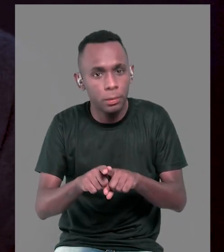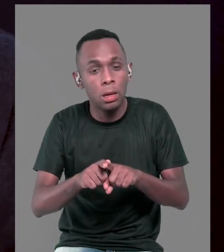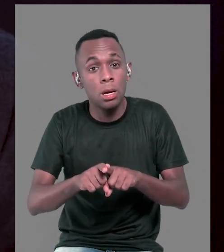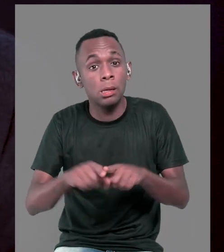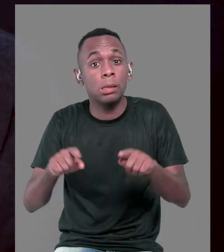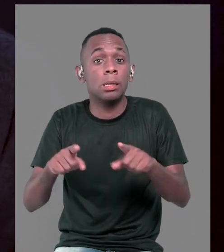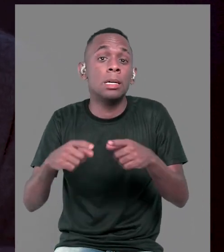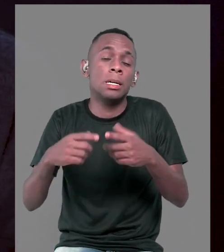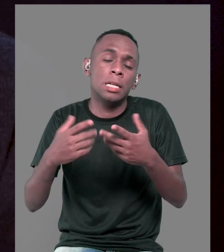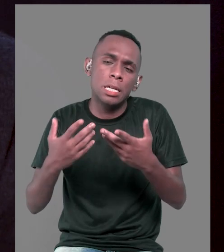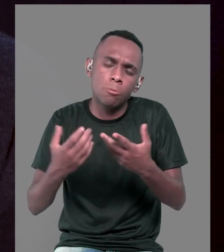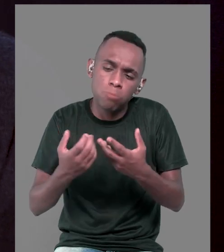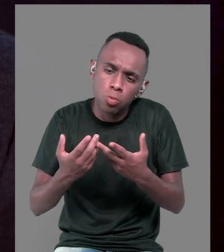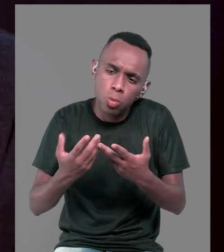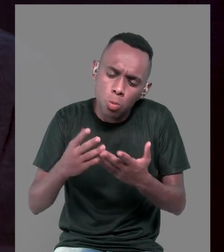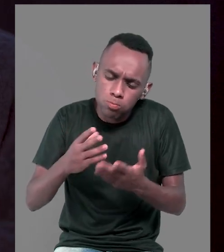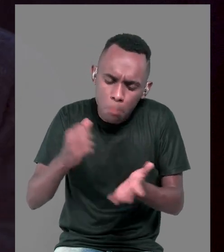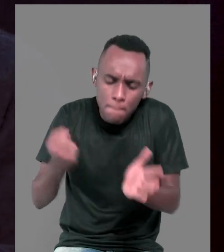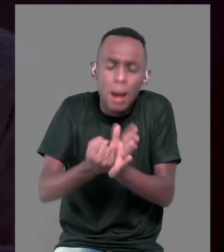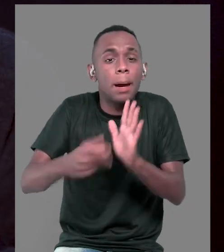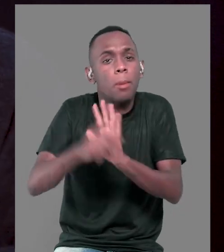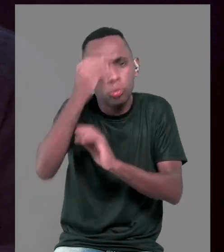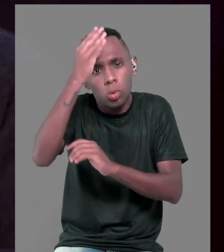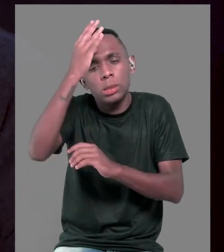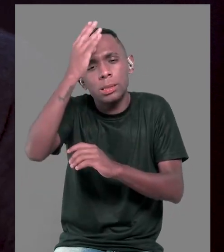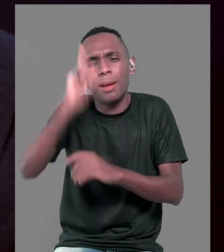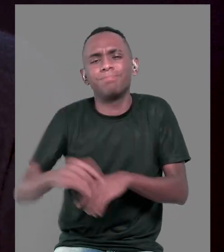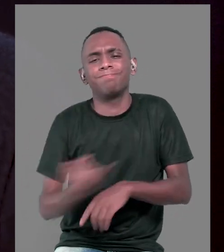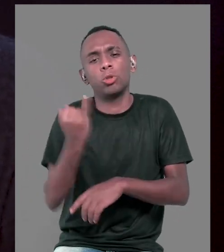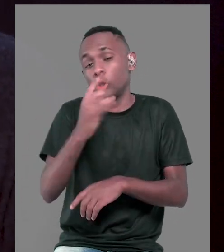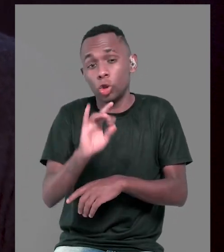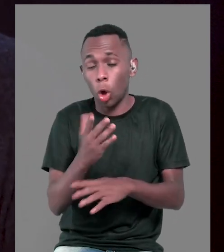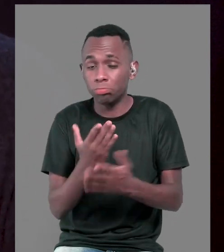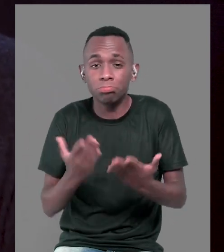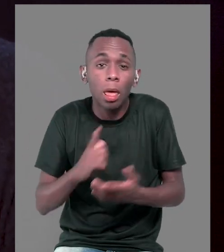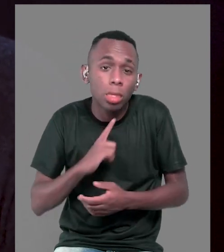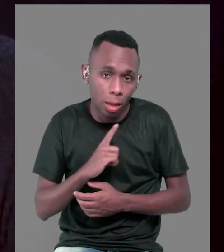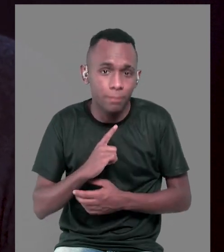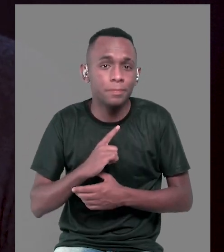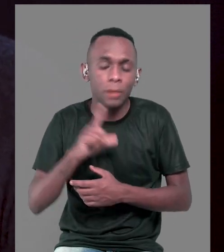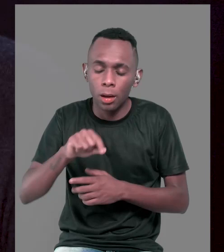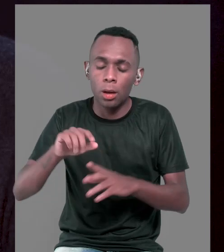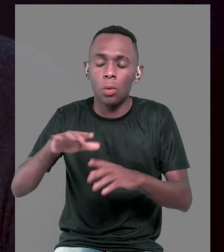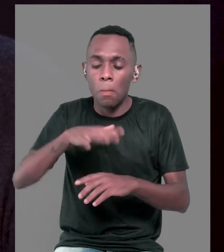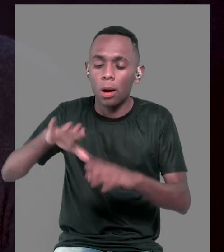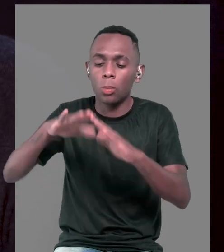vai ficando é algo único. Só temos isso aqui. É uma escola de